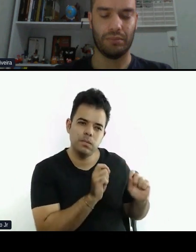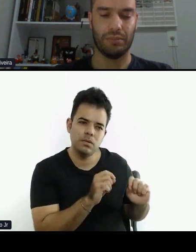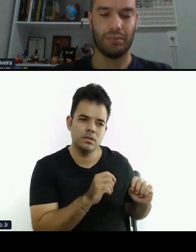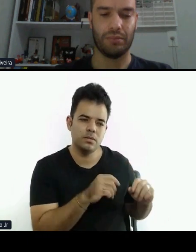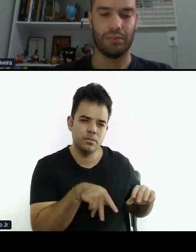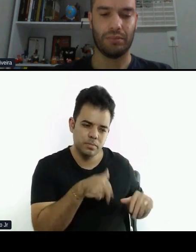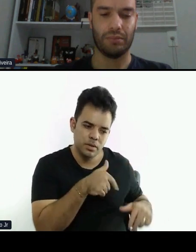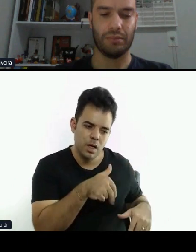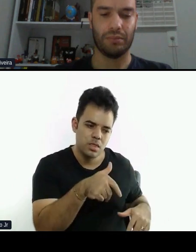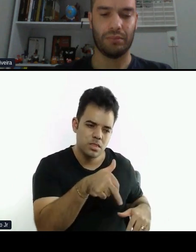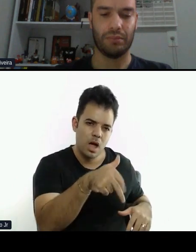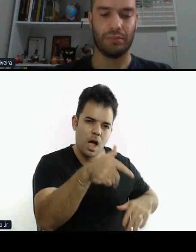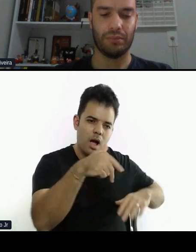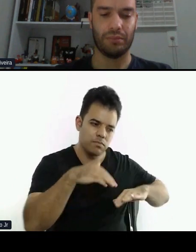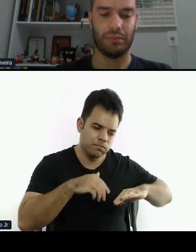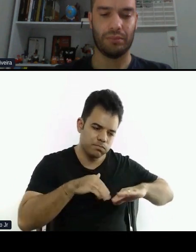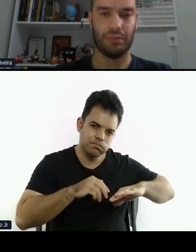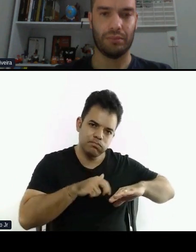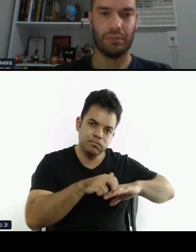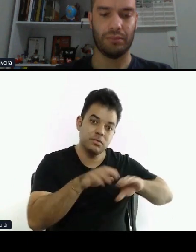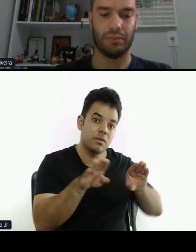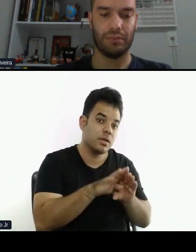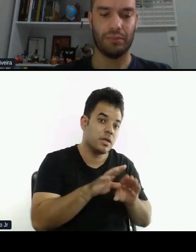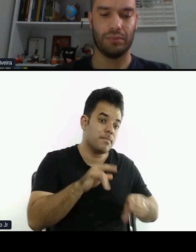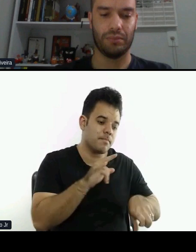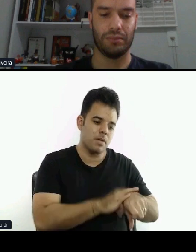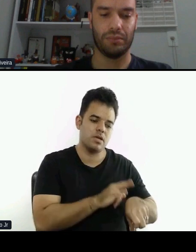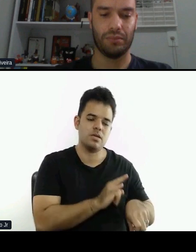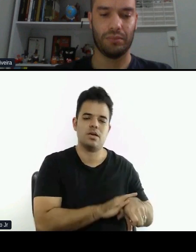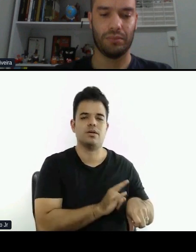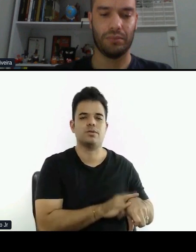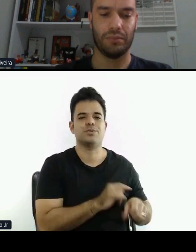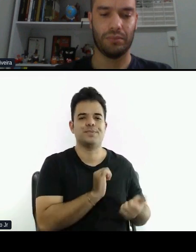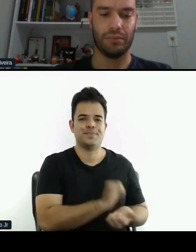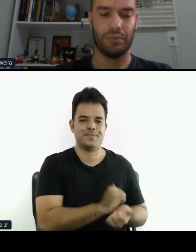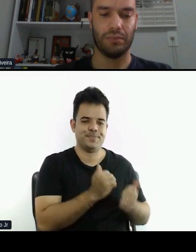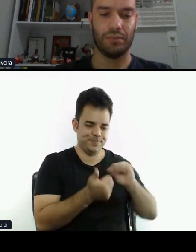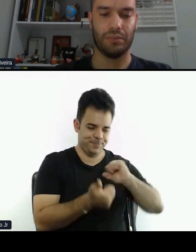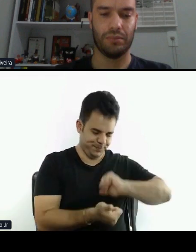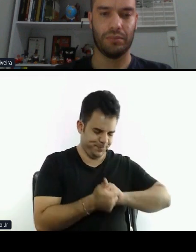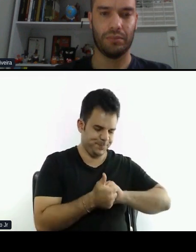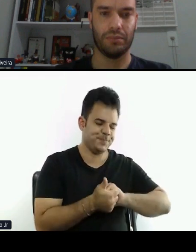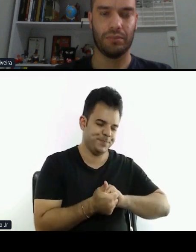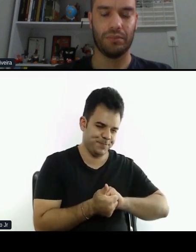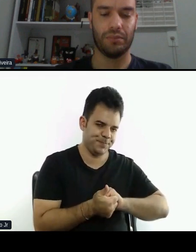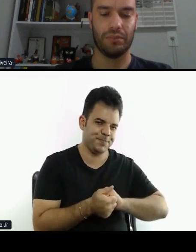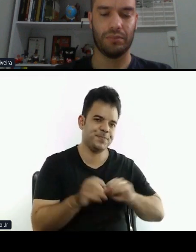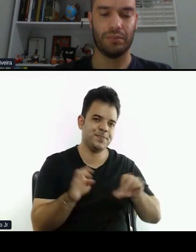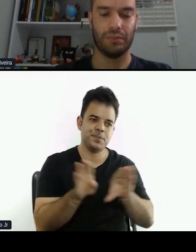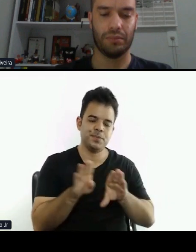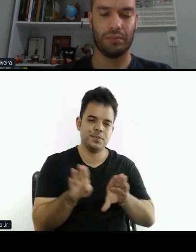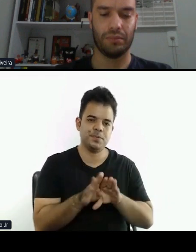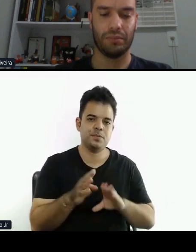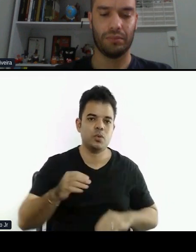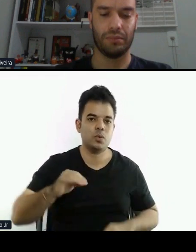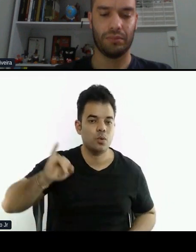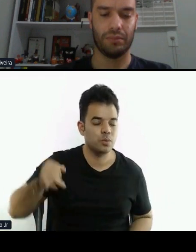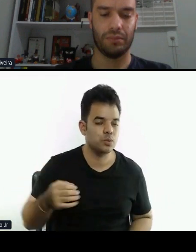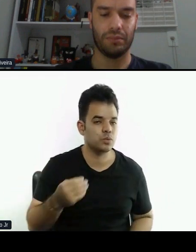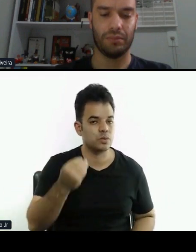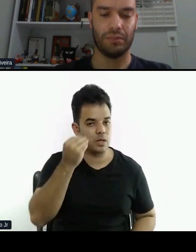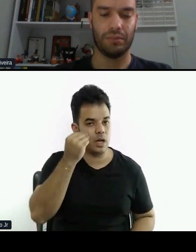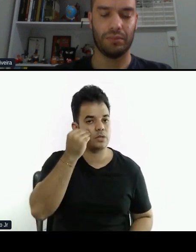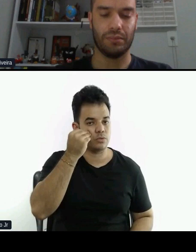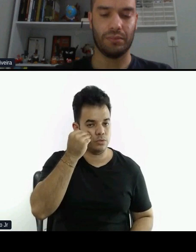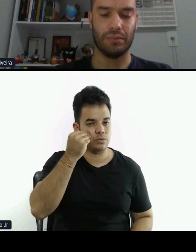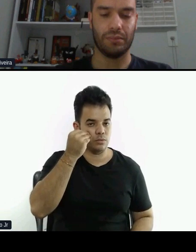transitar. Então assim, ter banheiros adaptados, foi o que a gente já comentou aqui também, né? Isso também é um ponto de oportunidades, né? Para